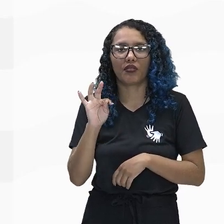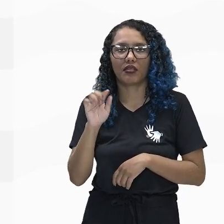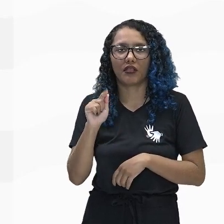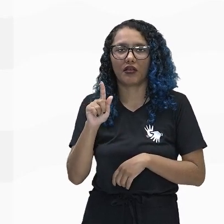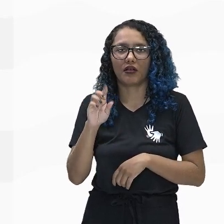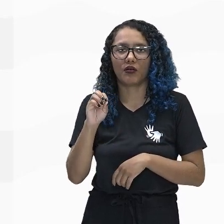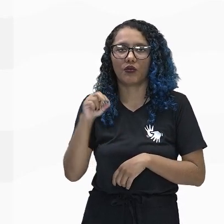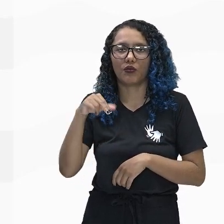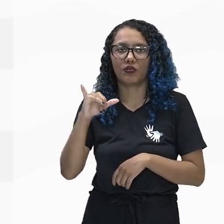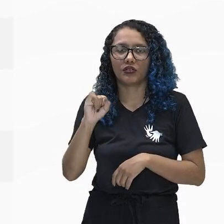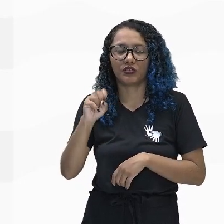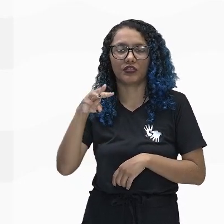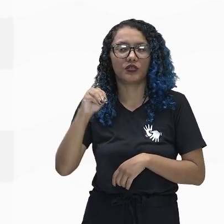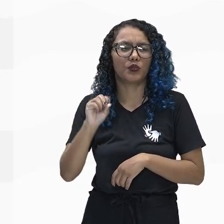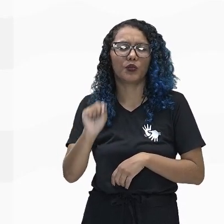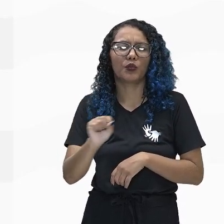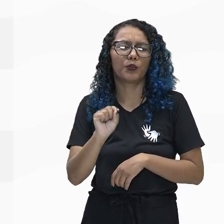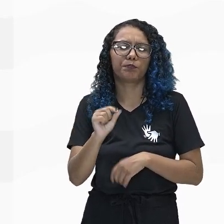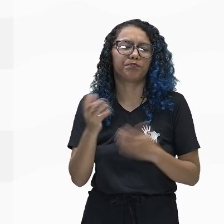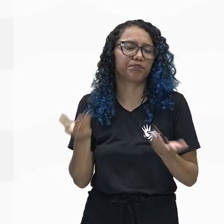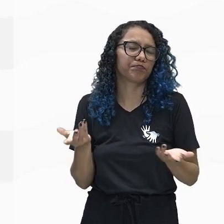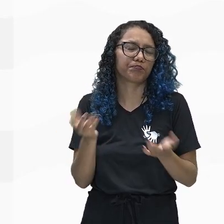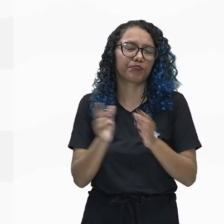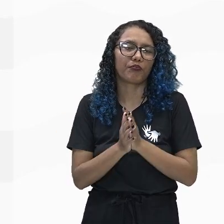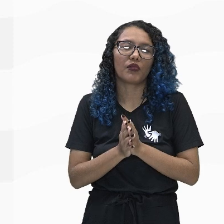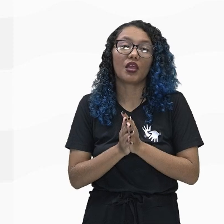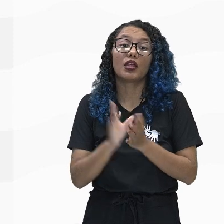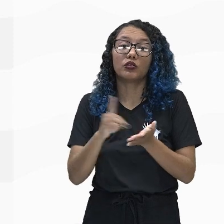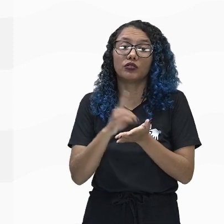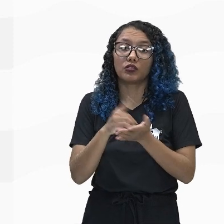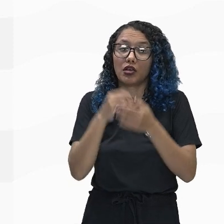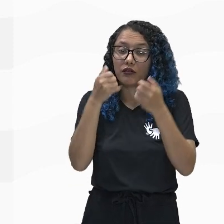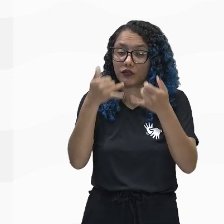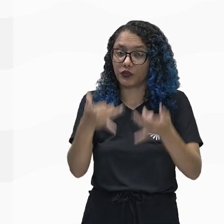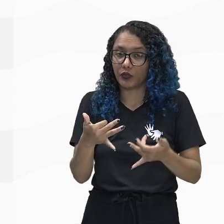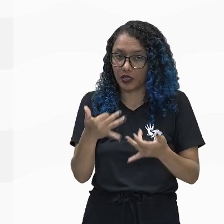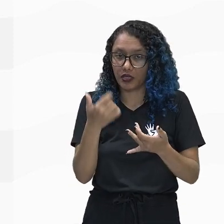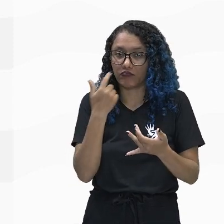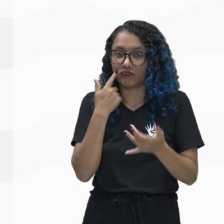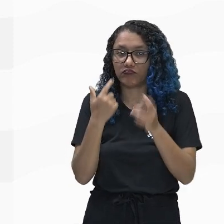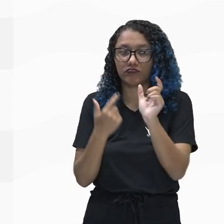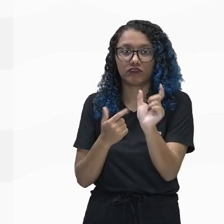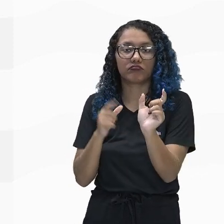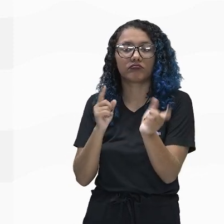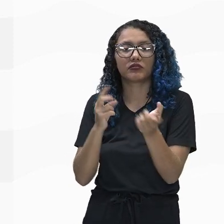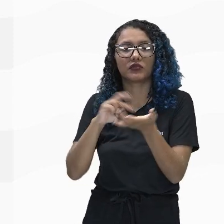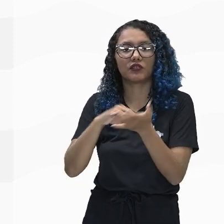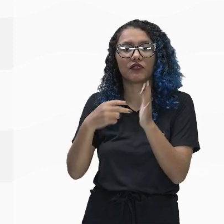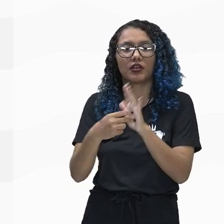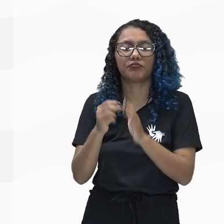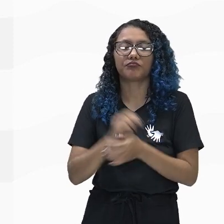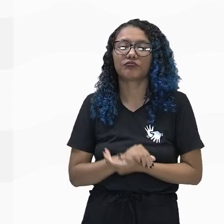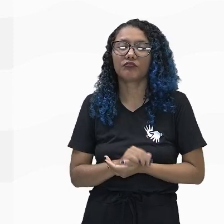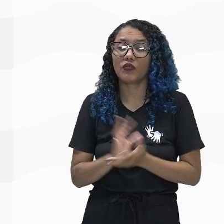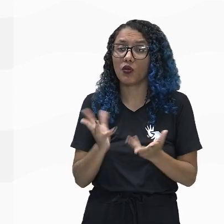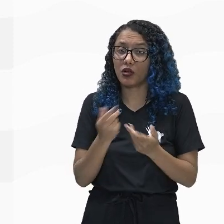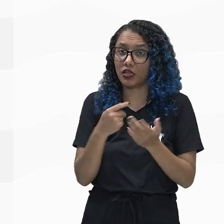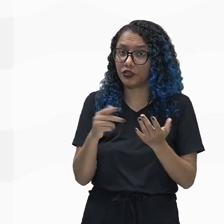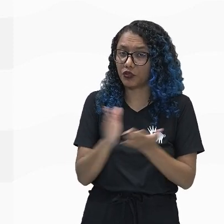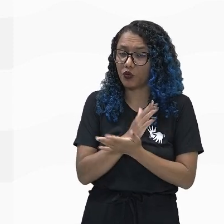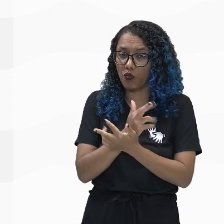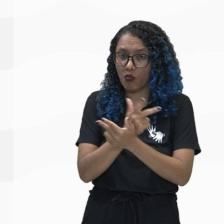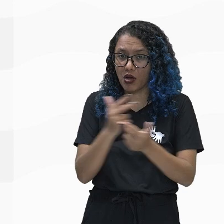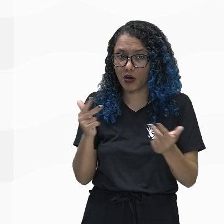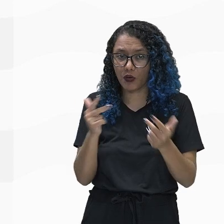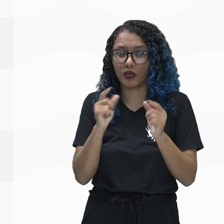Então, de acordo com o dicionário, protagonismo significa qualidade do que se destaca em